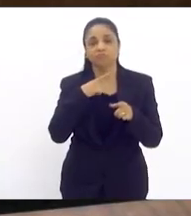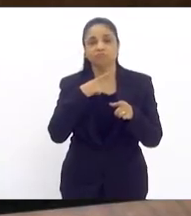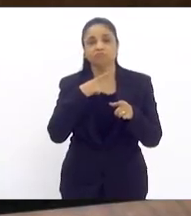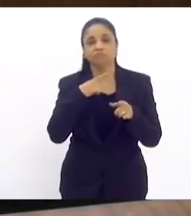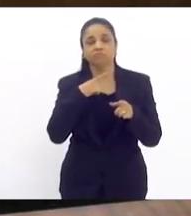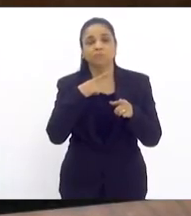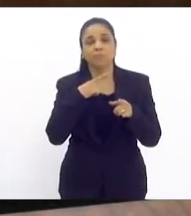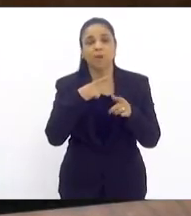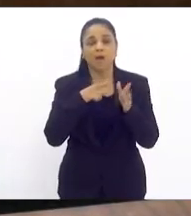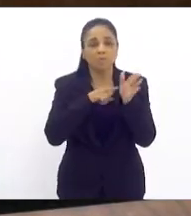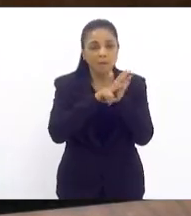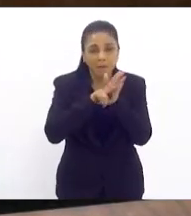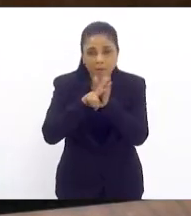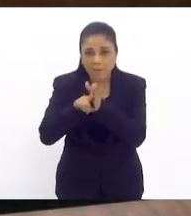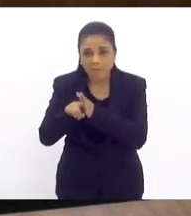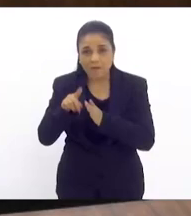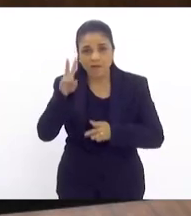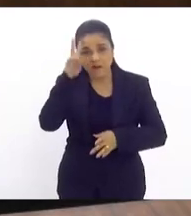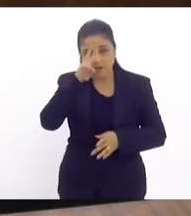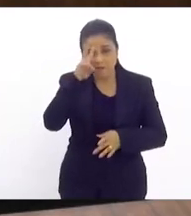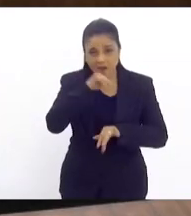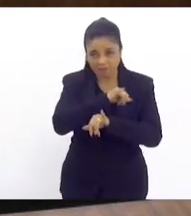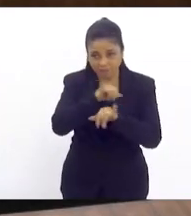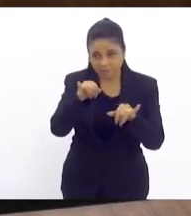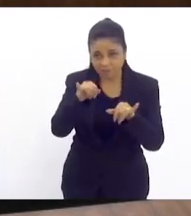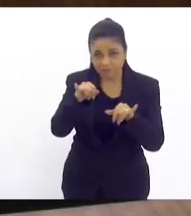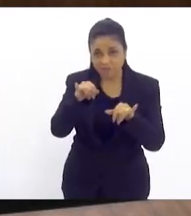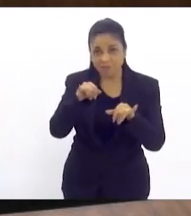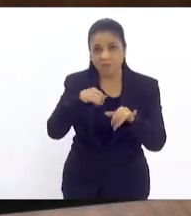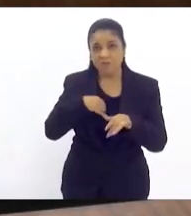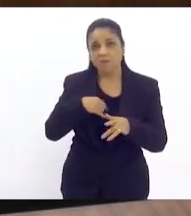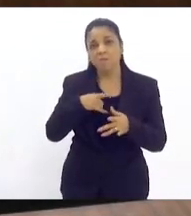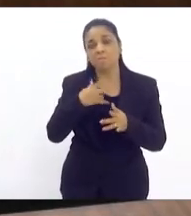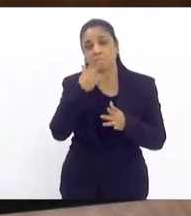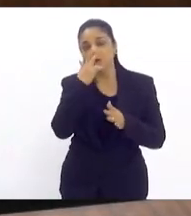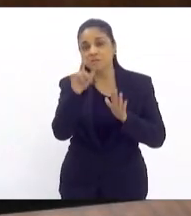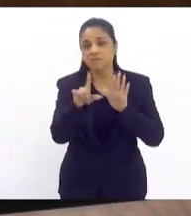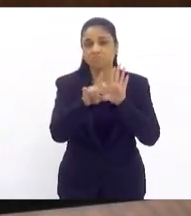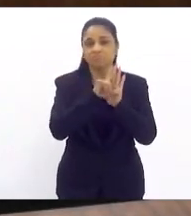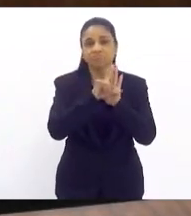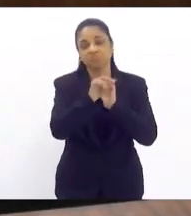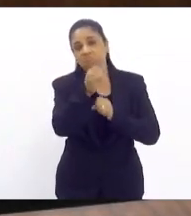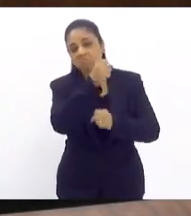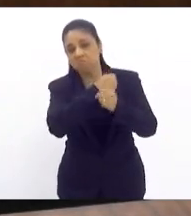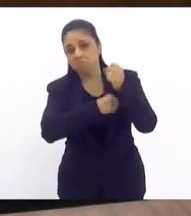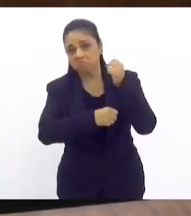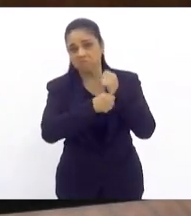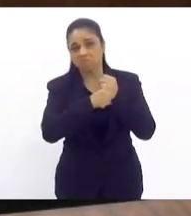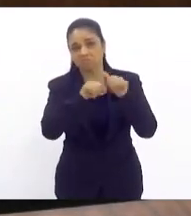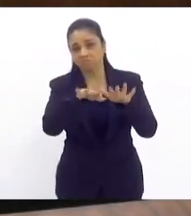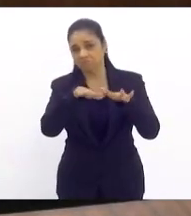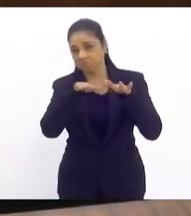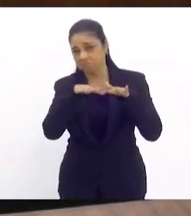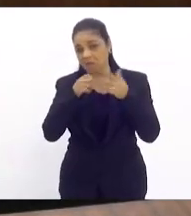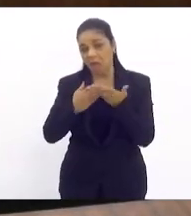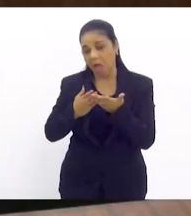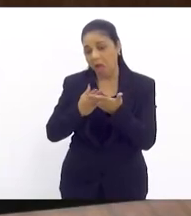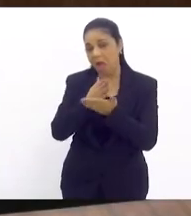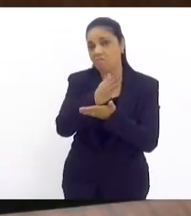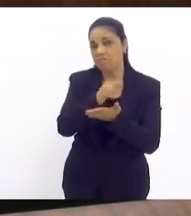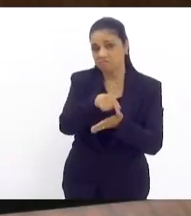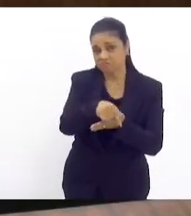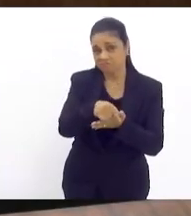aos novos companheiros para que não parecesse que na legislatura passada a gente ia fazer uma aprovação para dentro